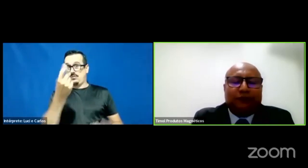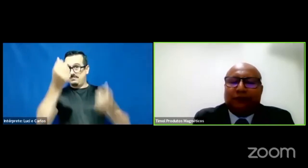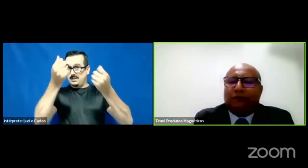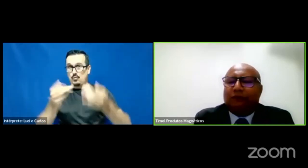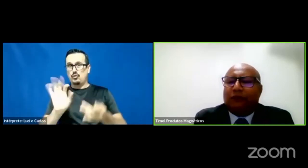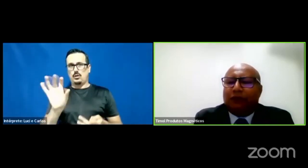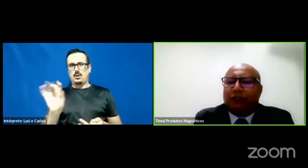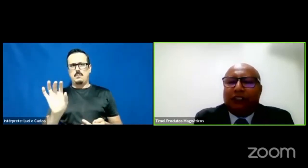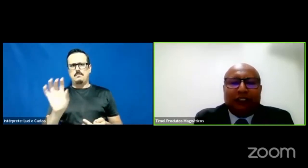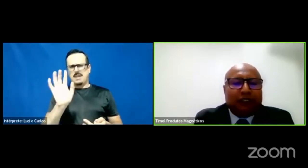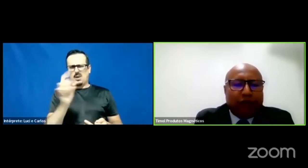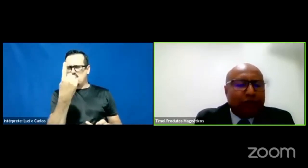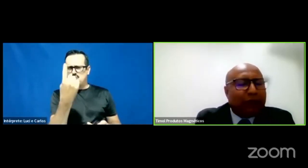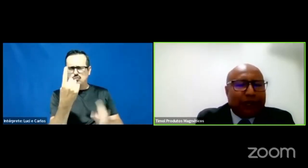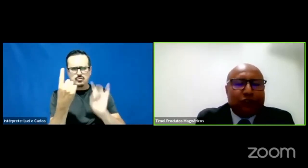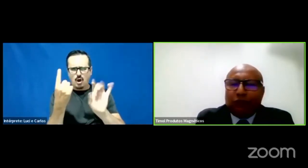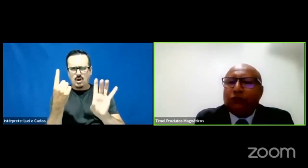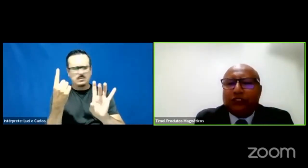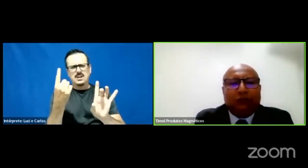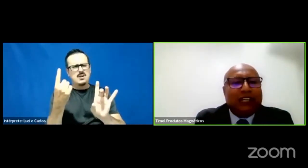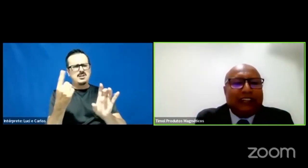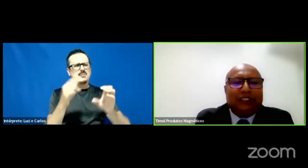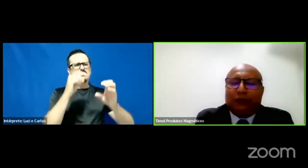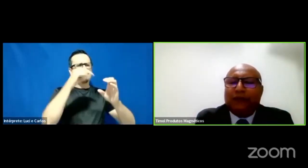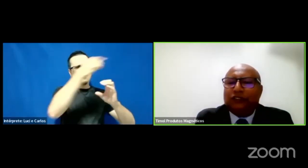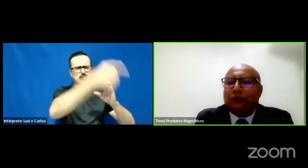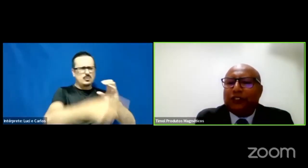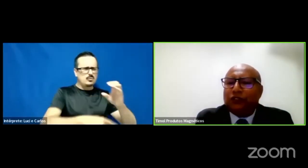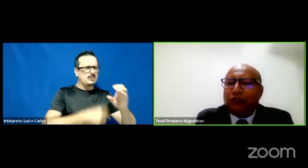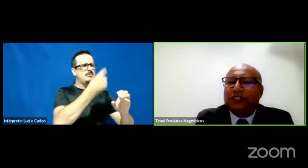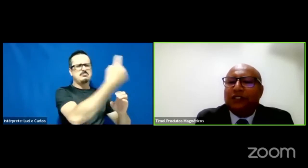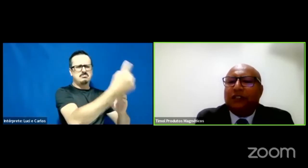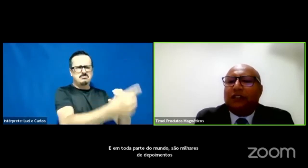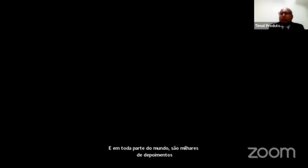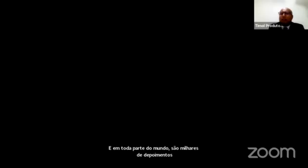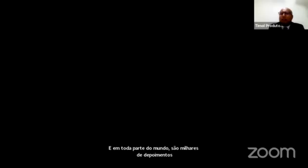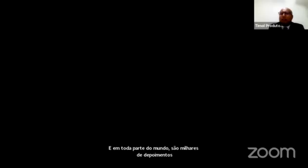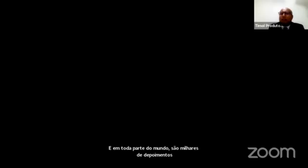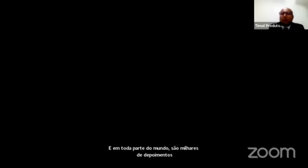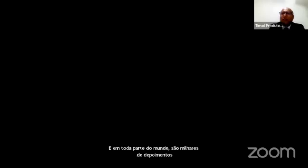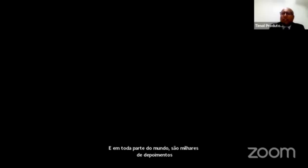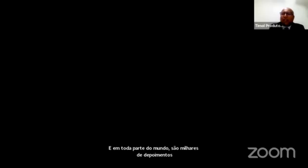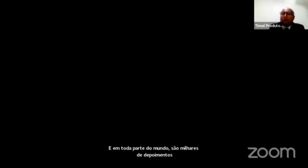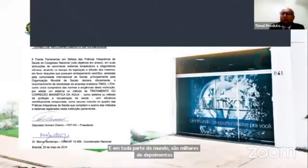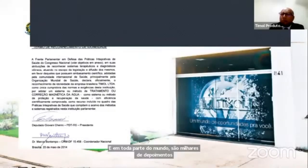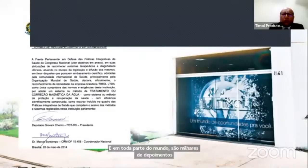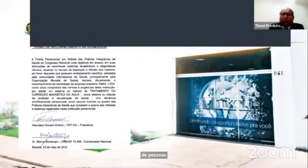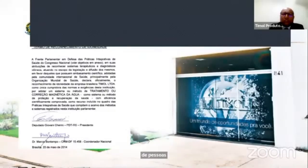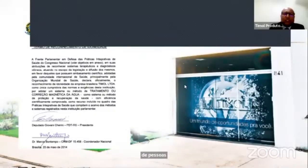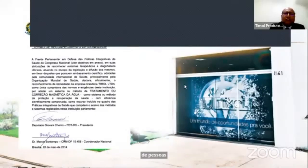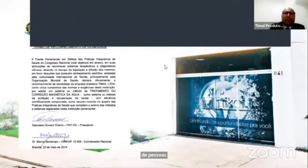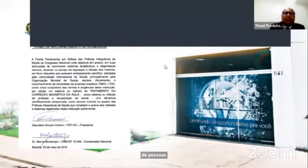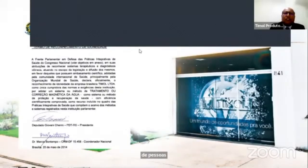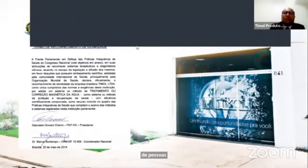parte. E em toda parte do mundo, são milhares de depoimentos de pessoas que obtiveram um resultado